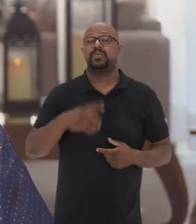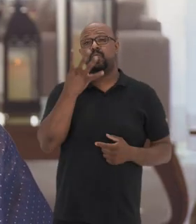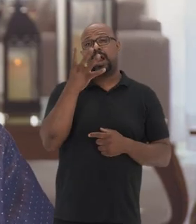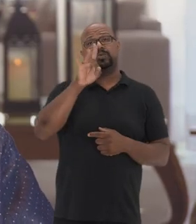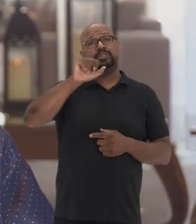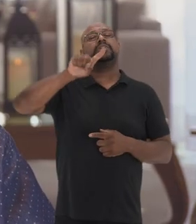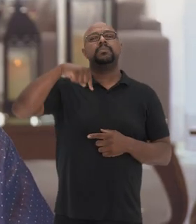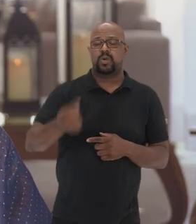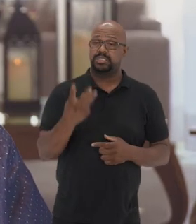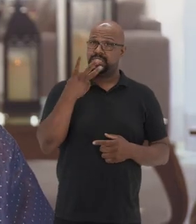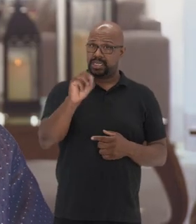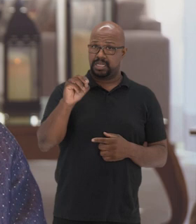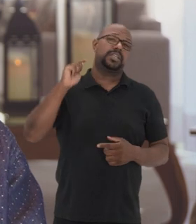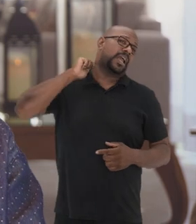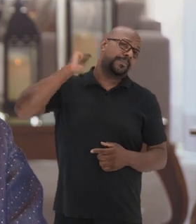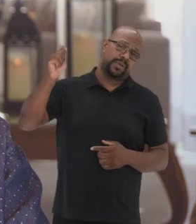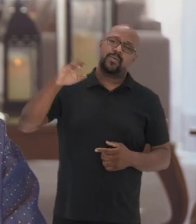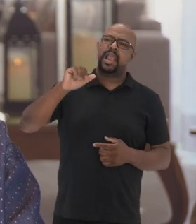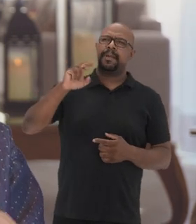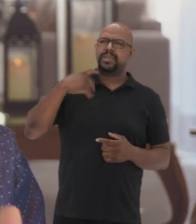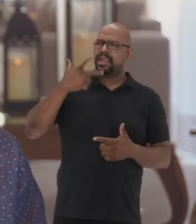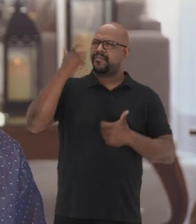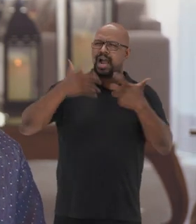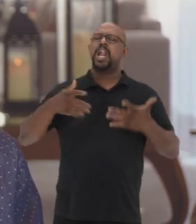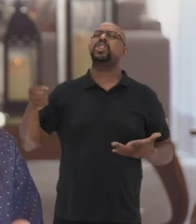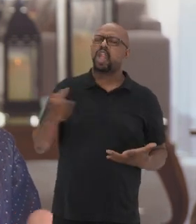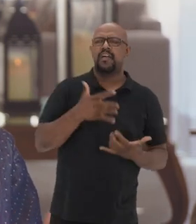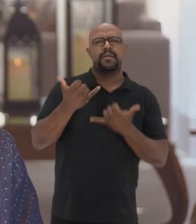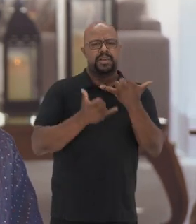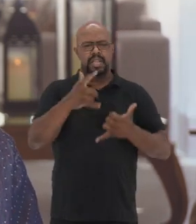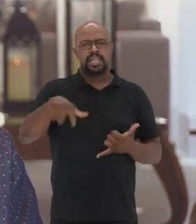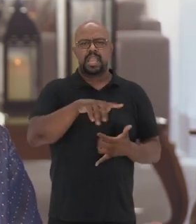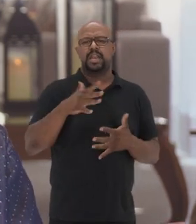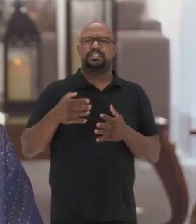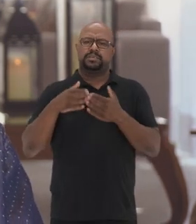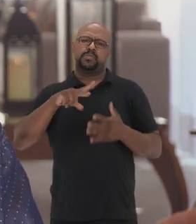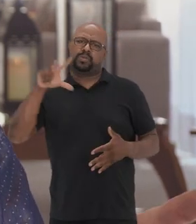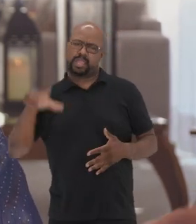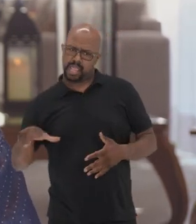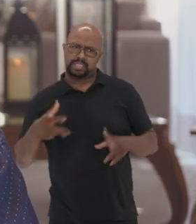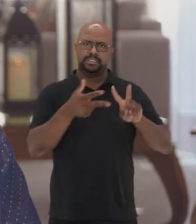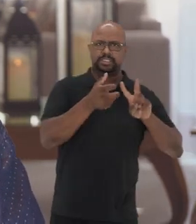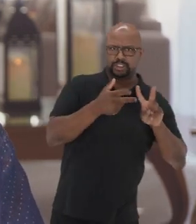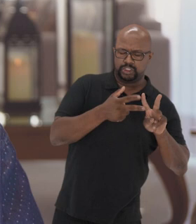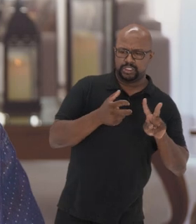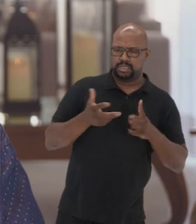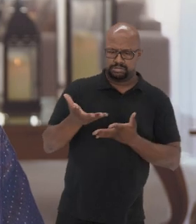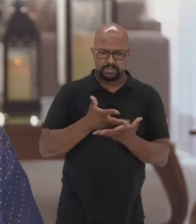em 30 de Abril caminha descreve novas brincadeiras entre os tripulantes e os naturais da terra